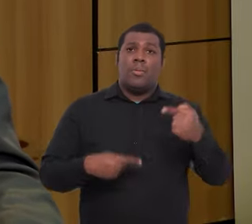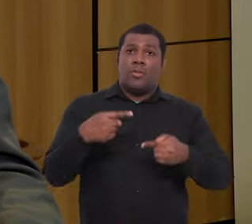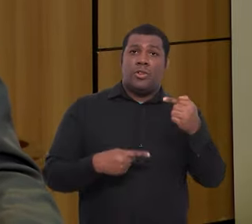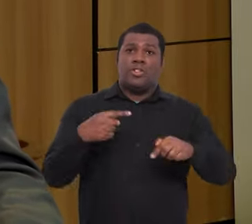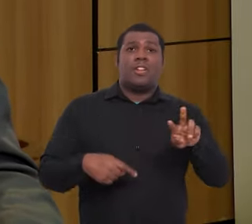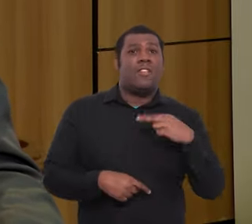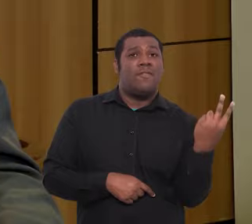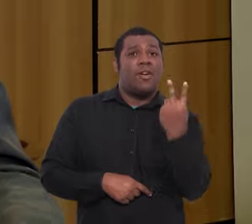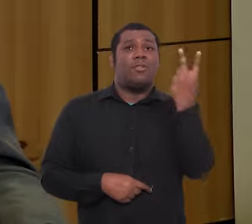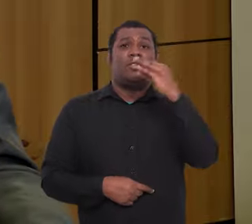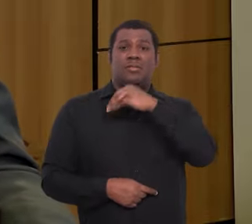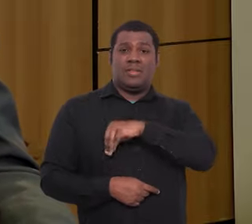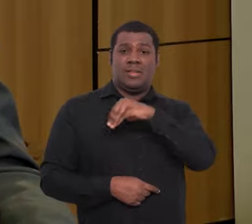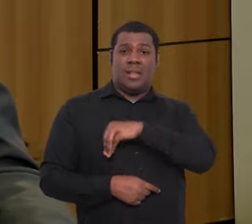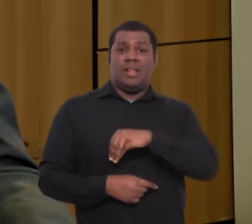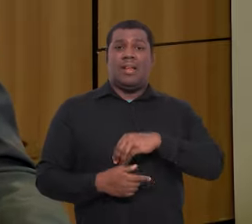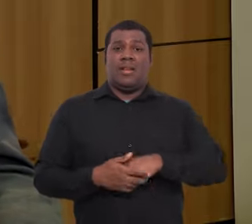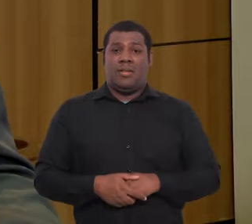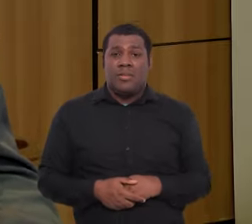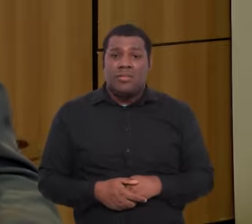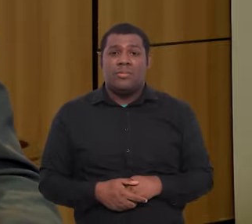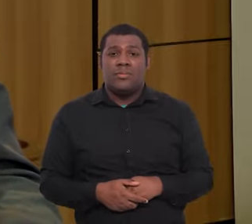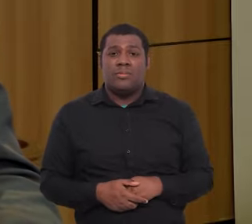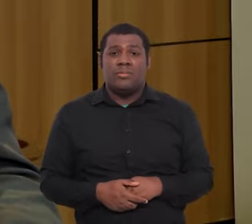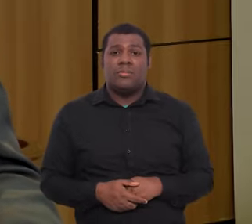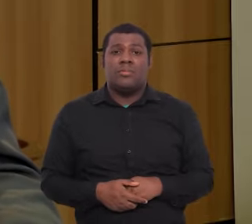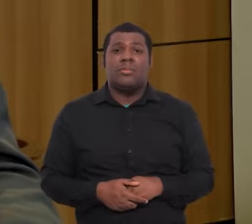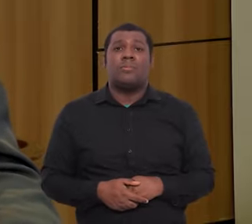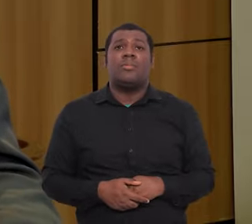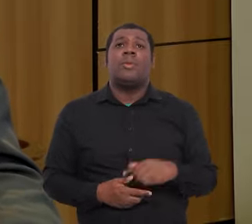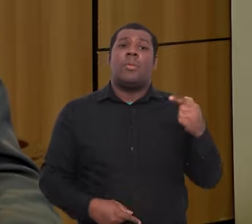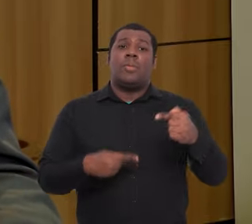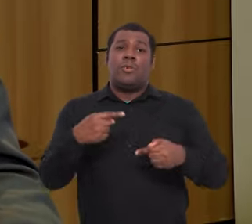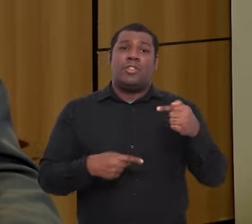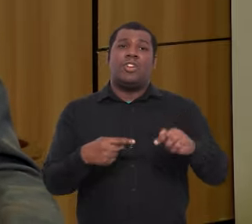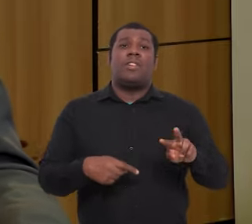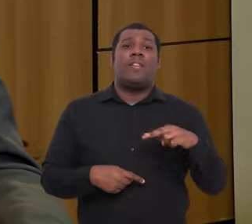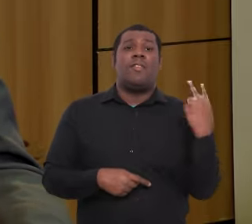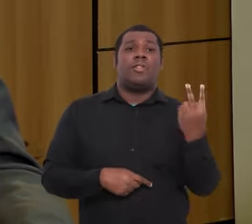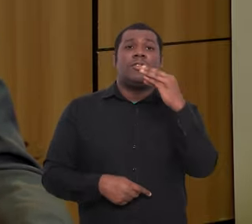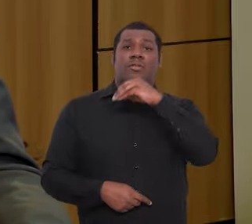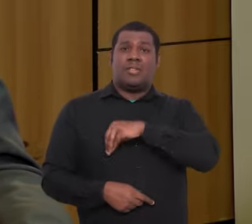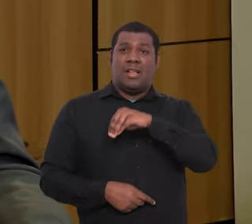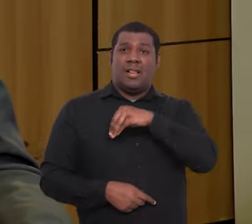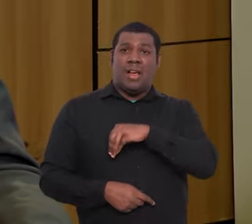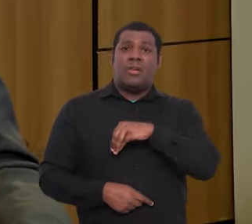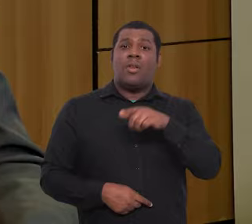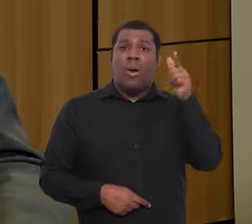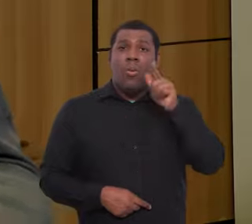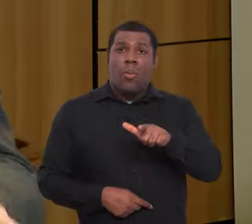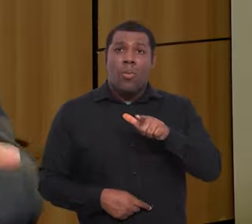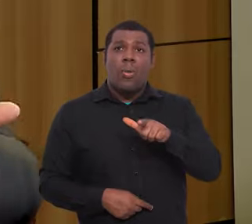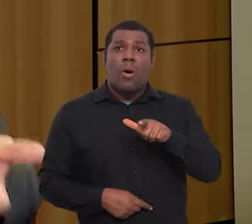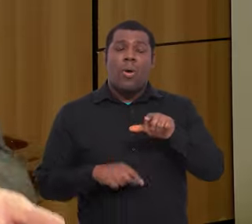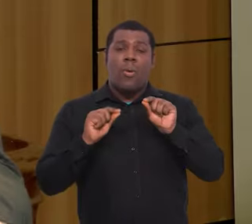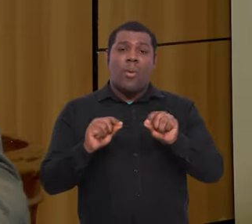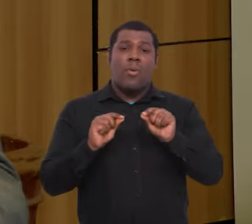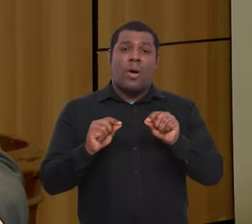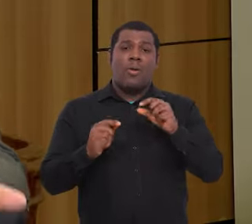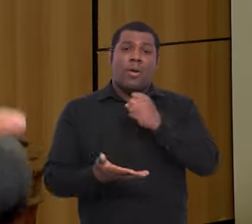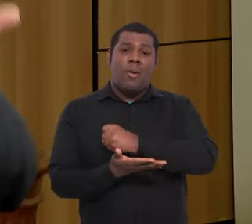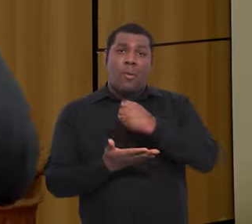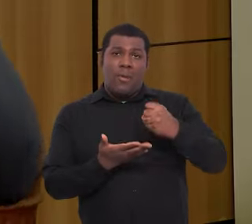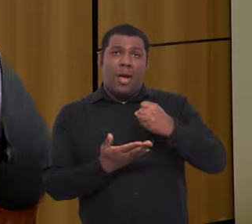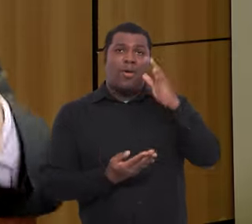tem a política de valorização do salário mínimo que é um balizador Para para propiciar que os contratos coletivos